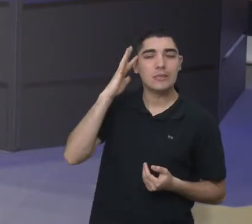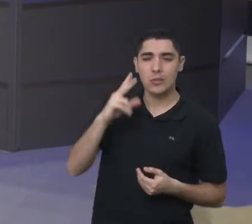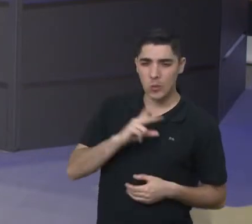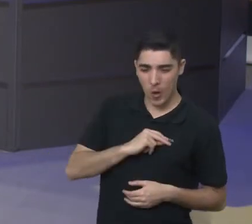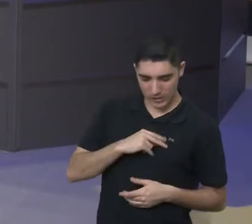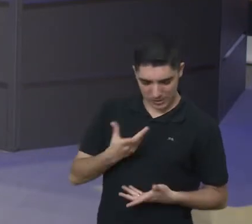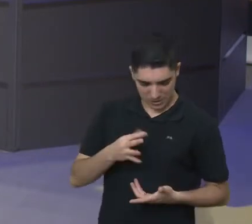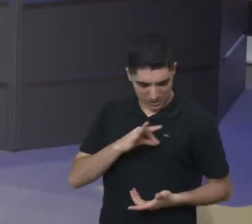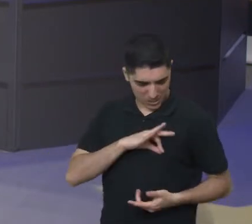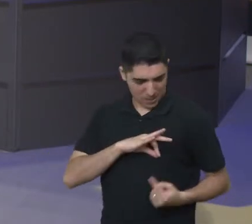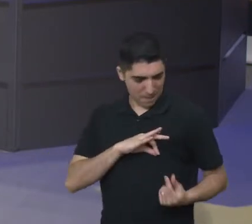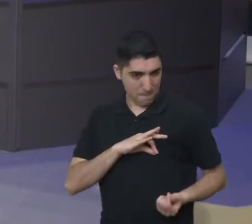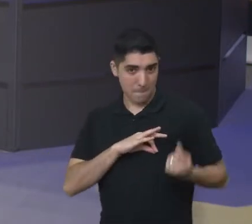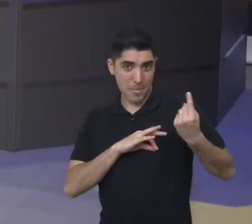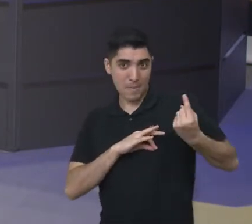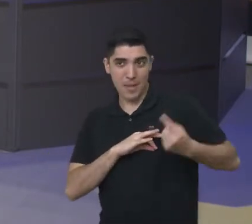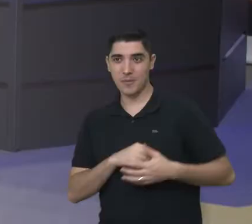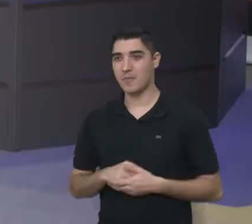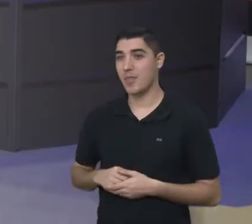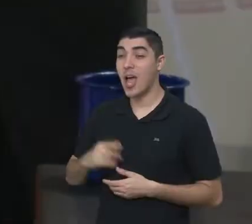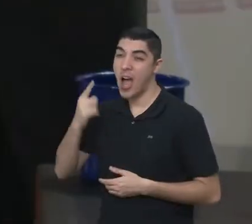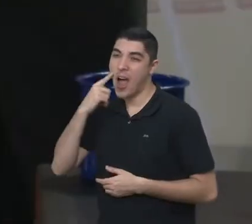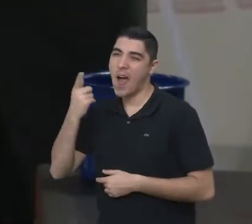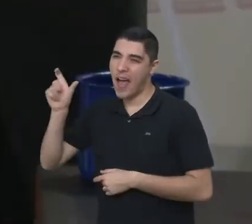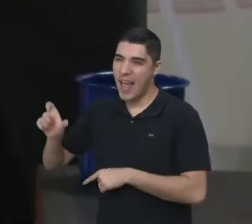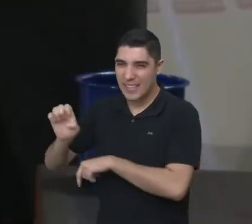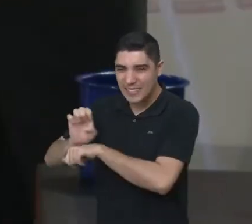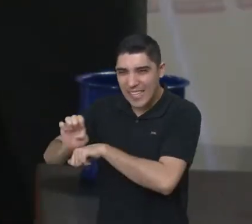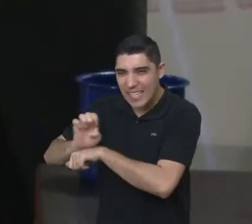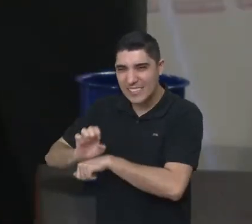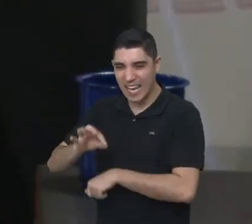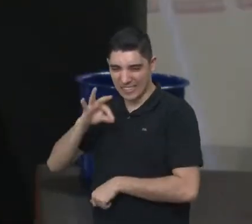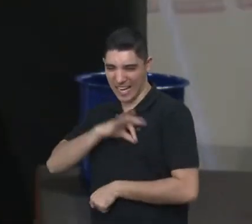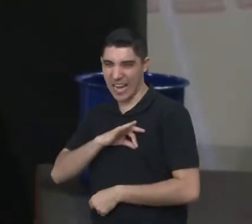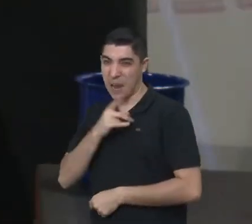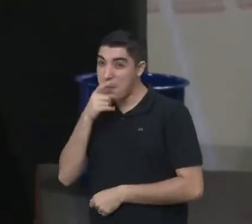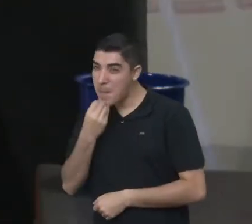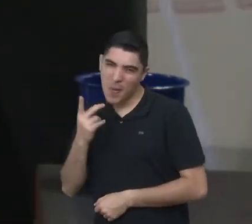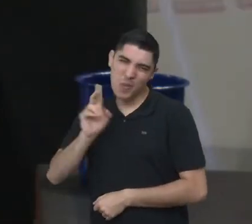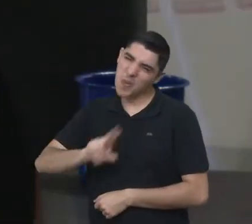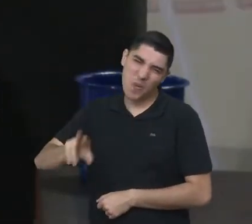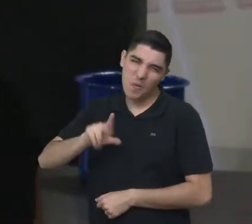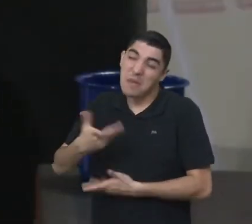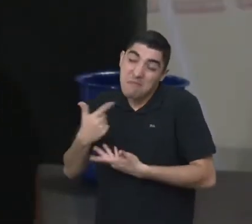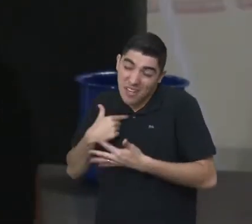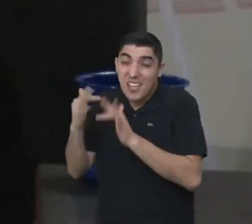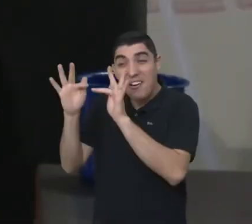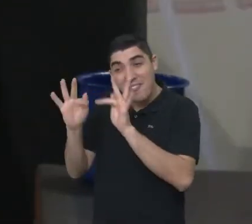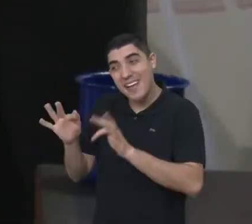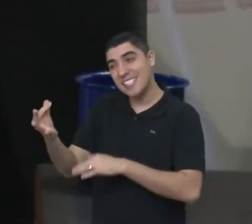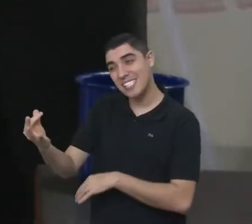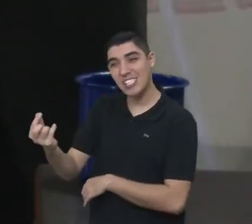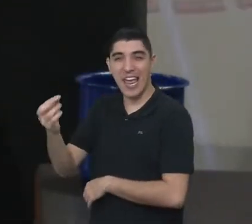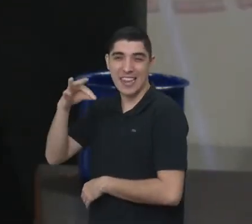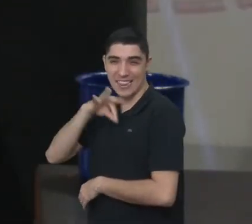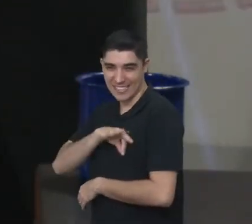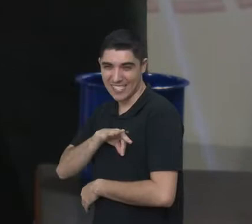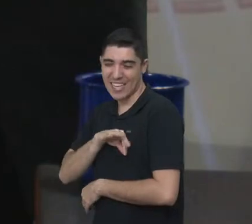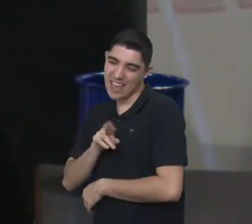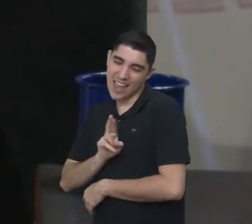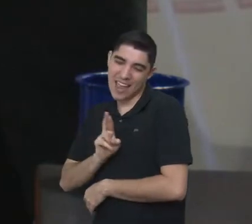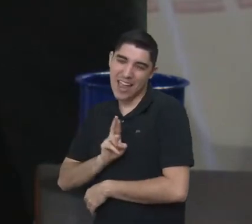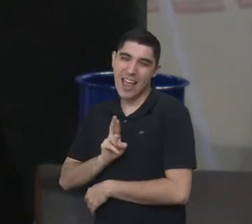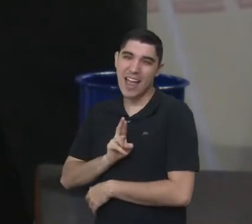tanto perreco nessa vida. Salário de estagiário não é aquelas coisas, né? Mas você fica feliz quando você ganha, quando você ganha os